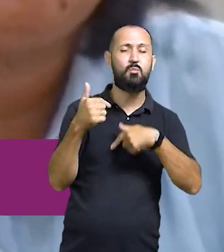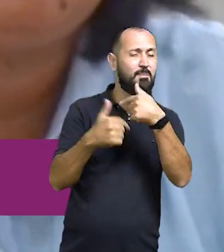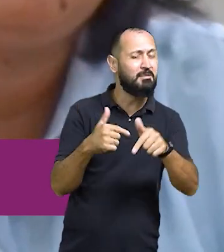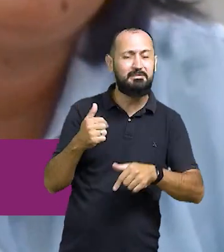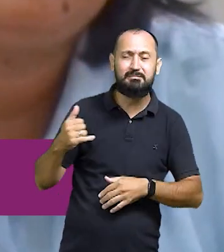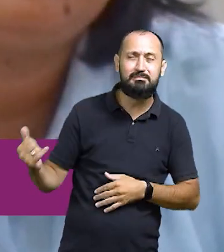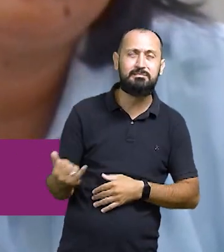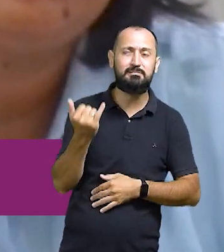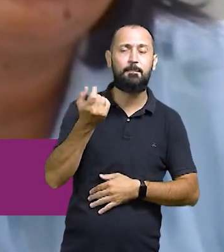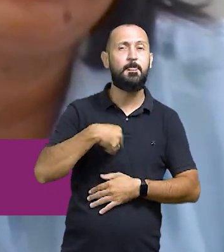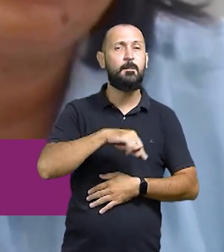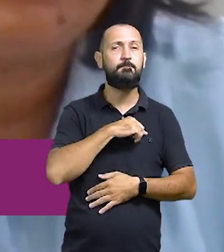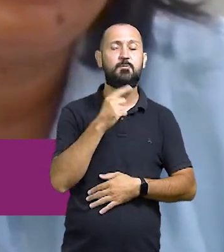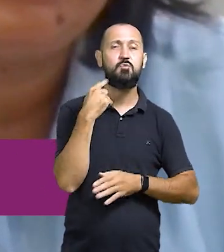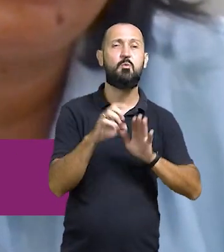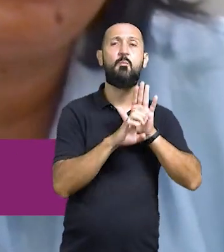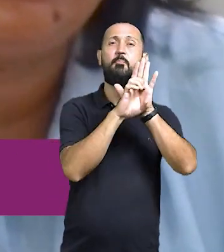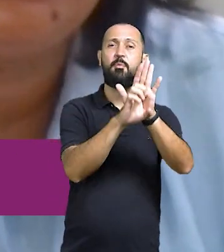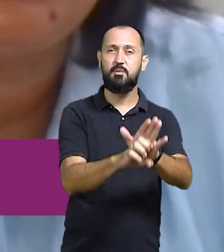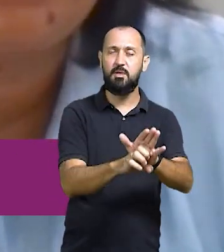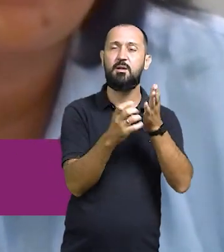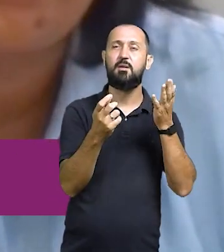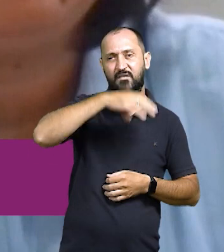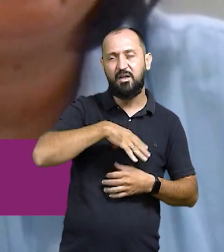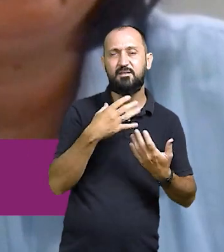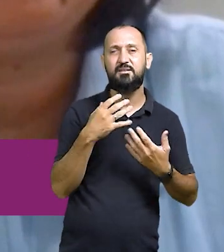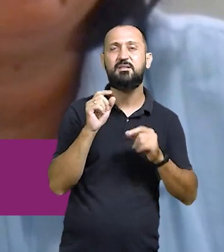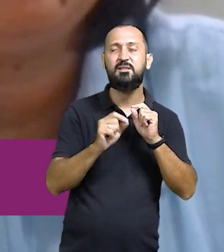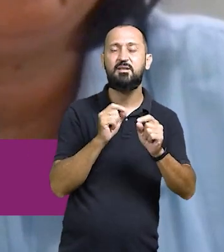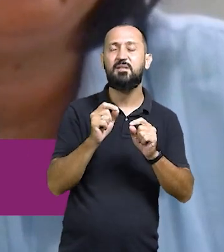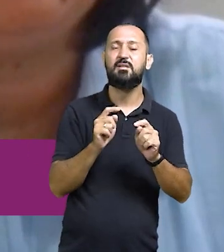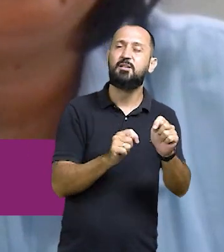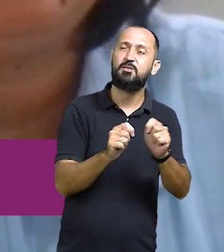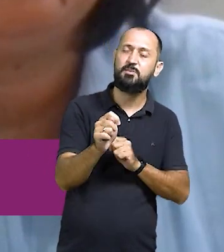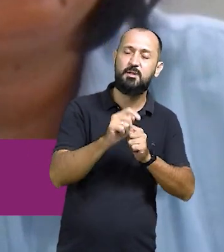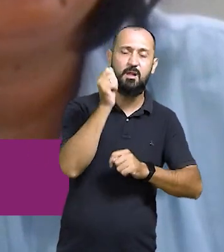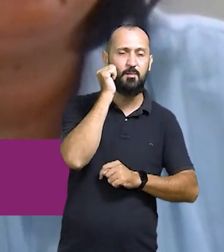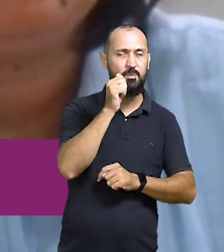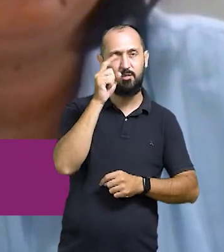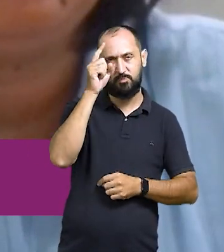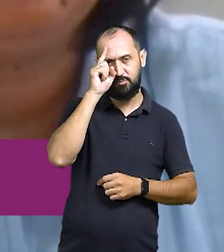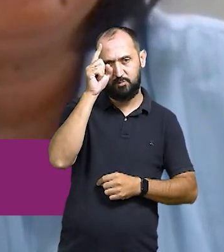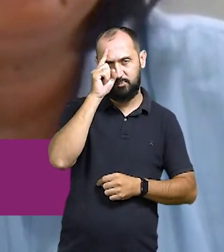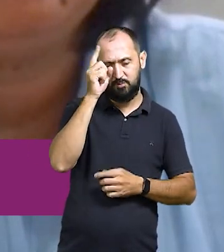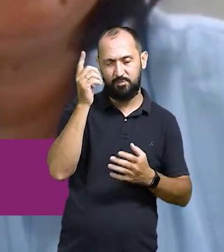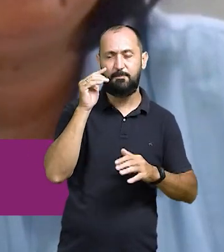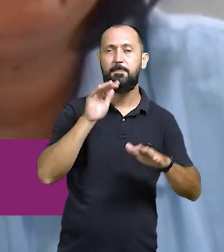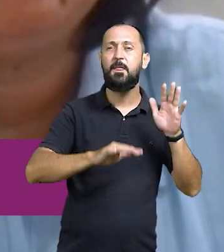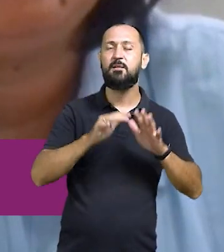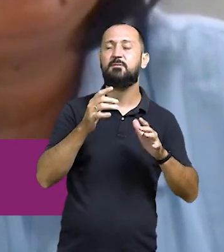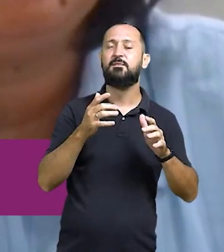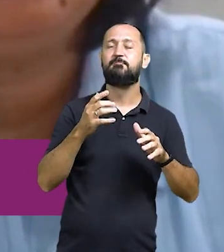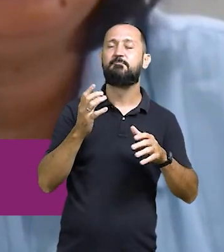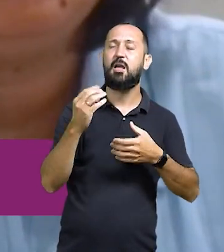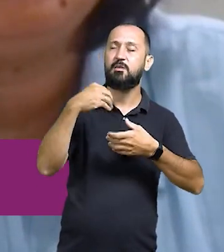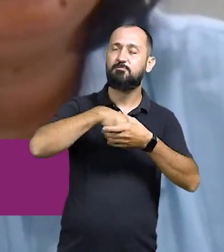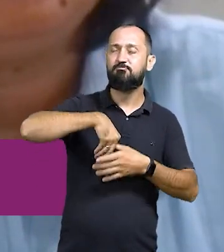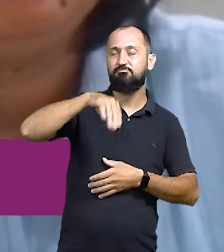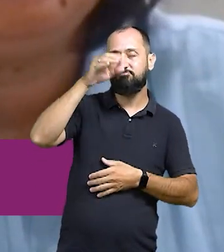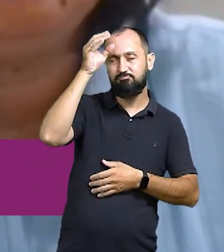compartilhar, porque são nesses espaços que a gente fala desses assuntos, e são assuntos que passam pelas mudanças culturais, mas